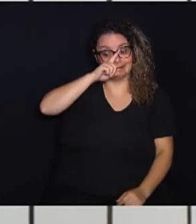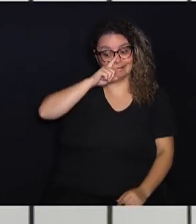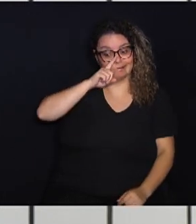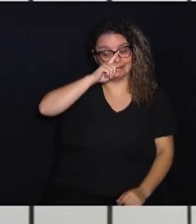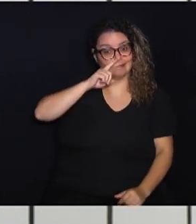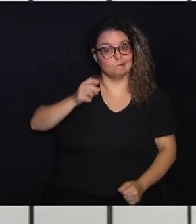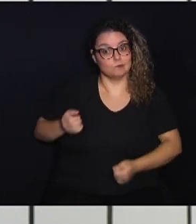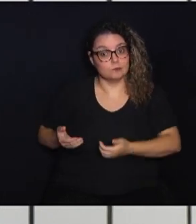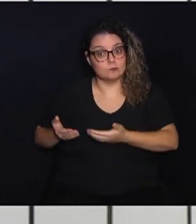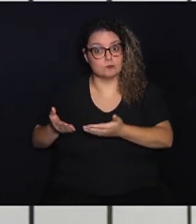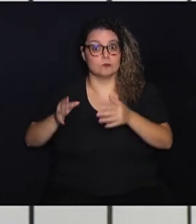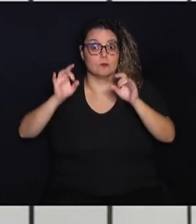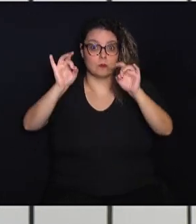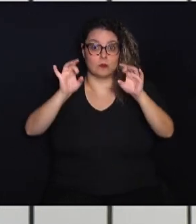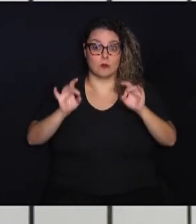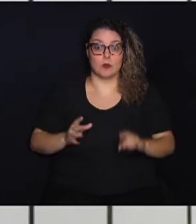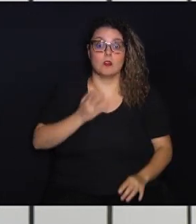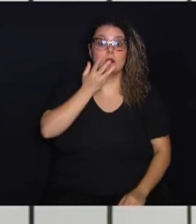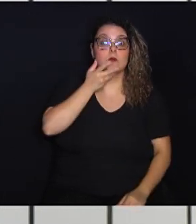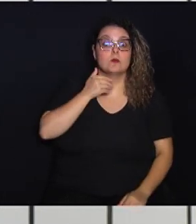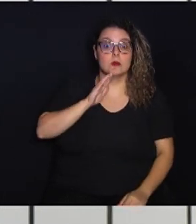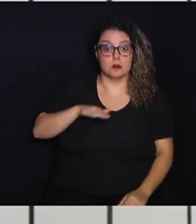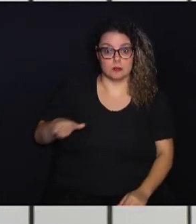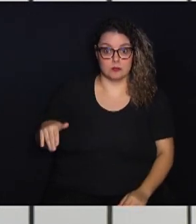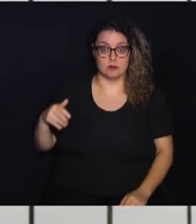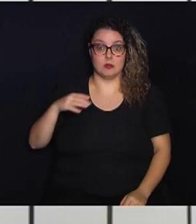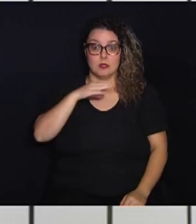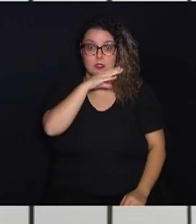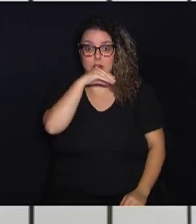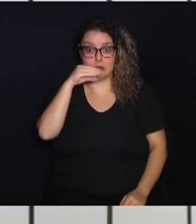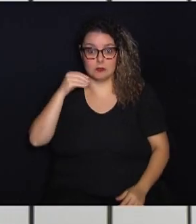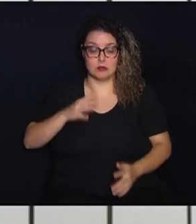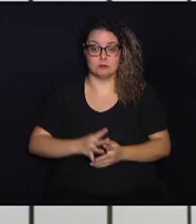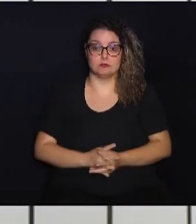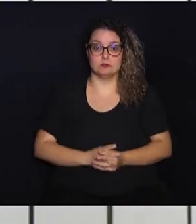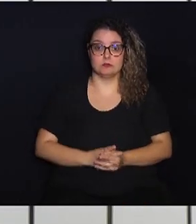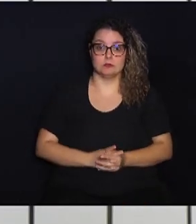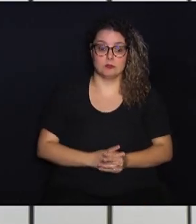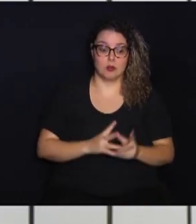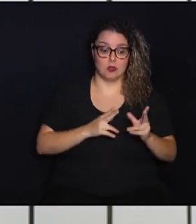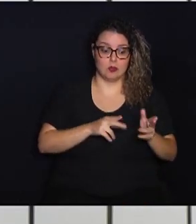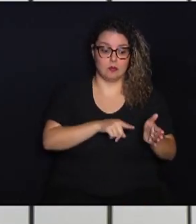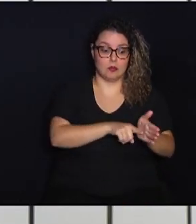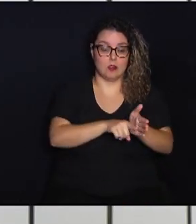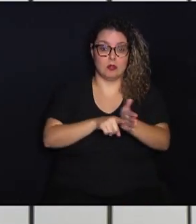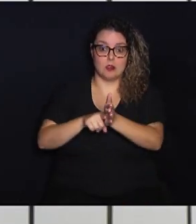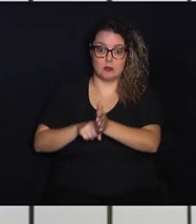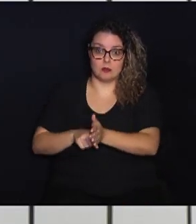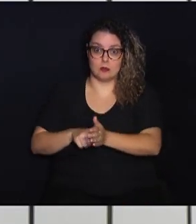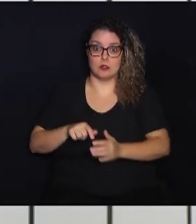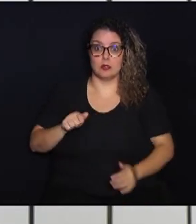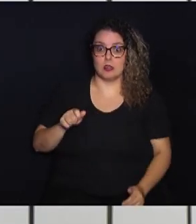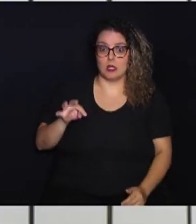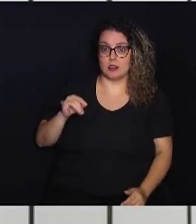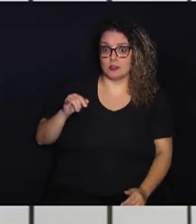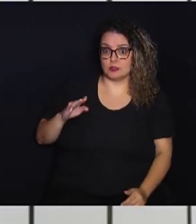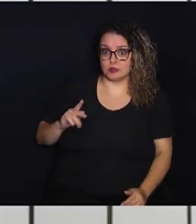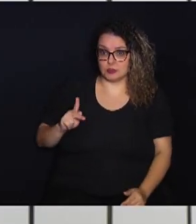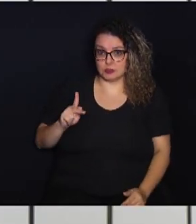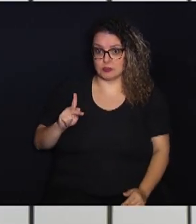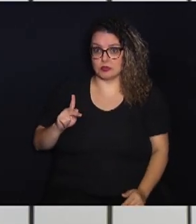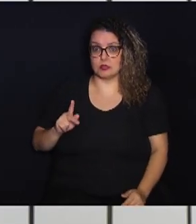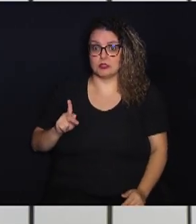apresentam, especialmente para crianças e adolescentes. De acordo com uma pesquisa da TIC Kids Online